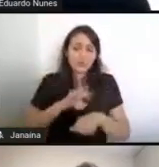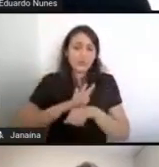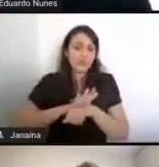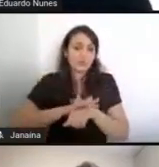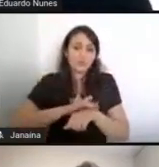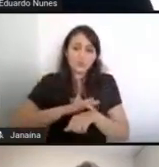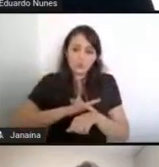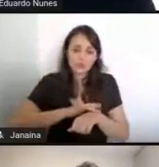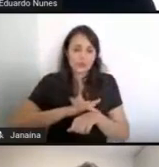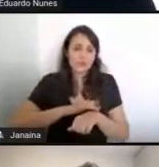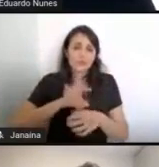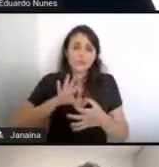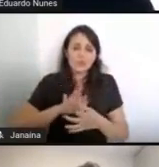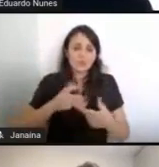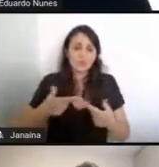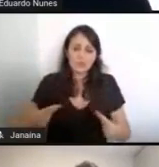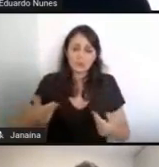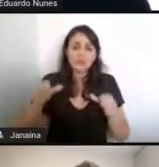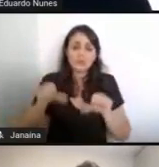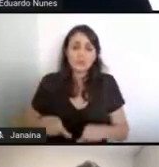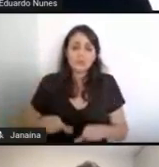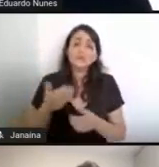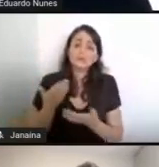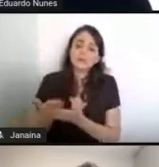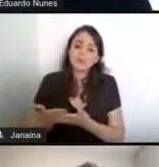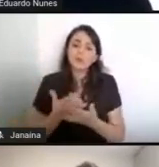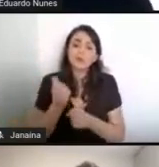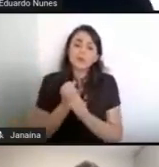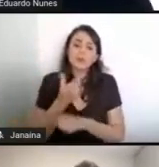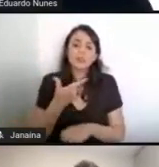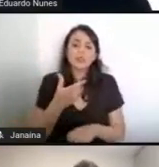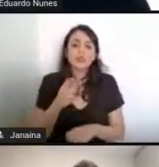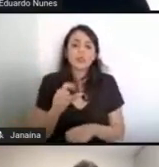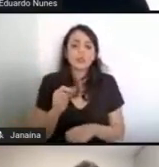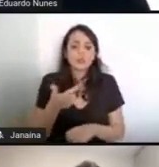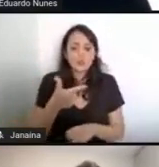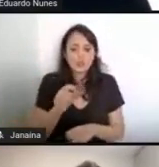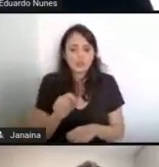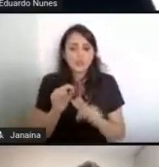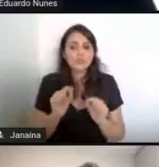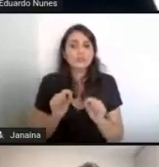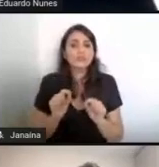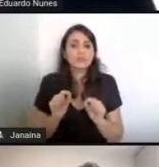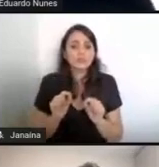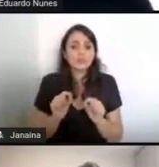transmissíveis, e aí um estudo de 2020 mostrou que, né, analisando os